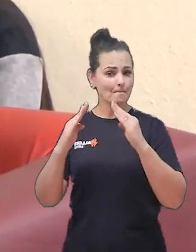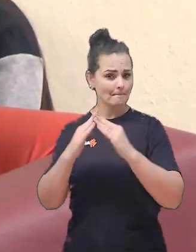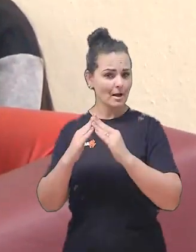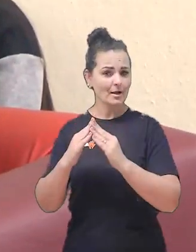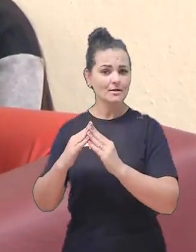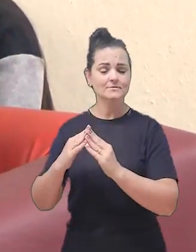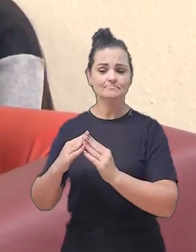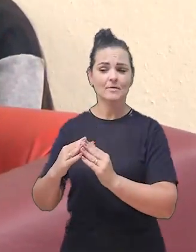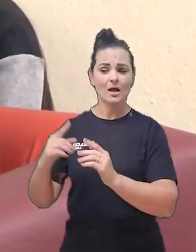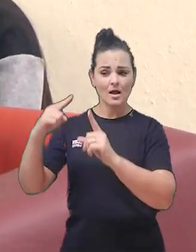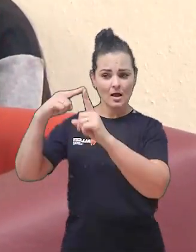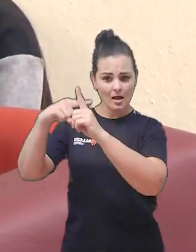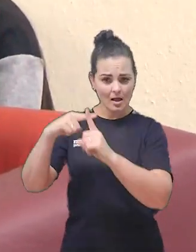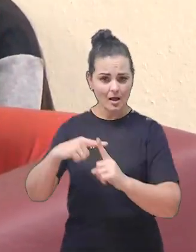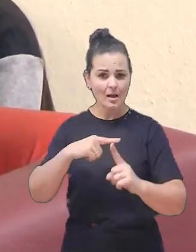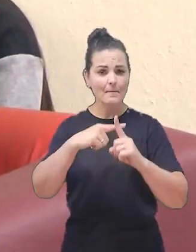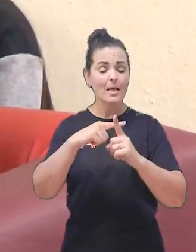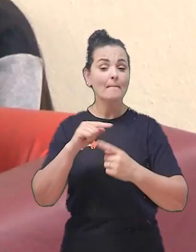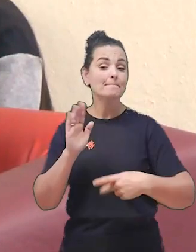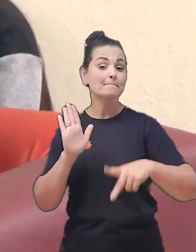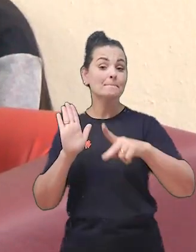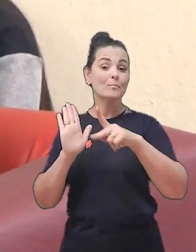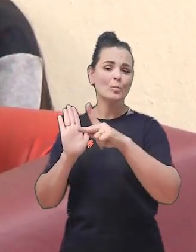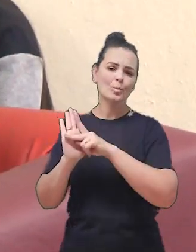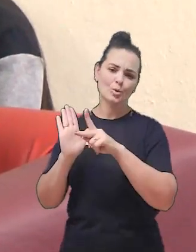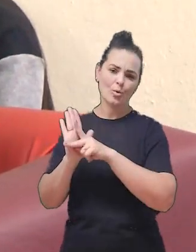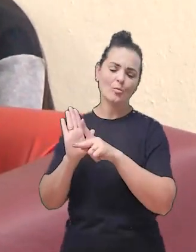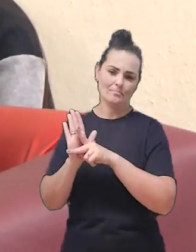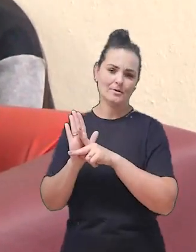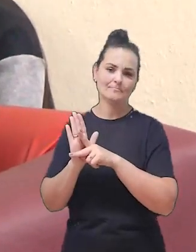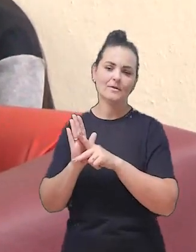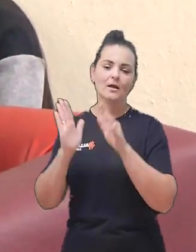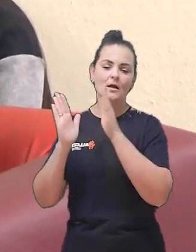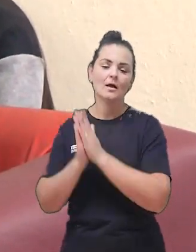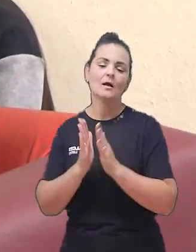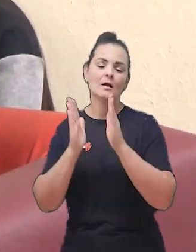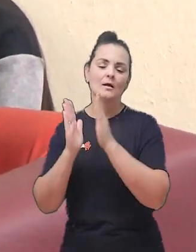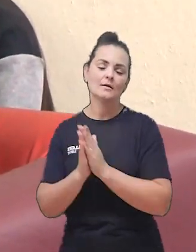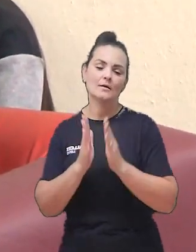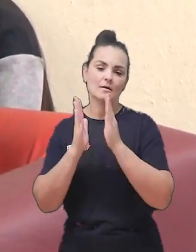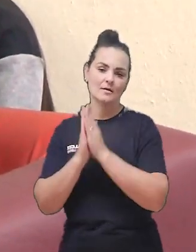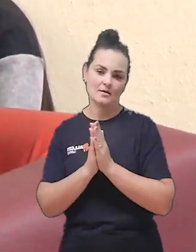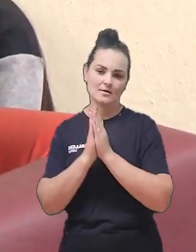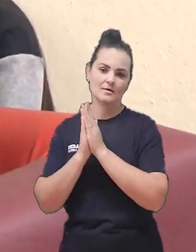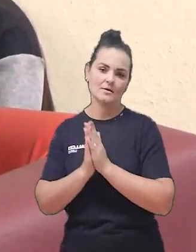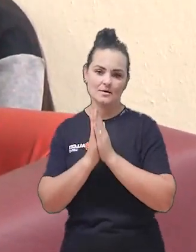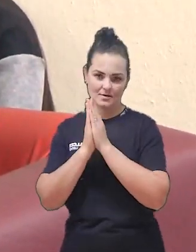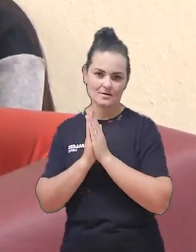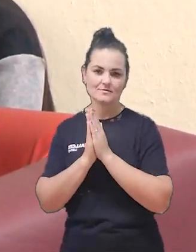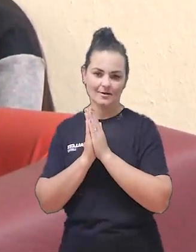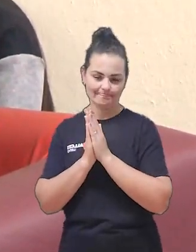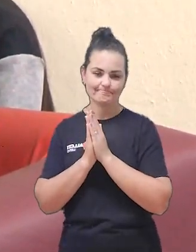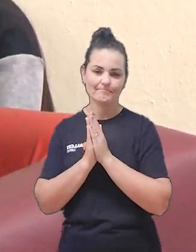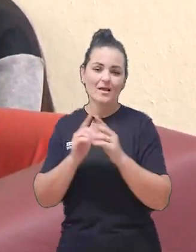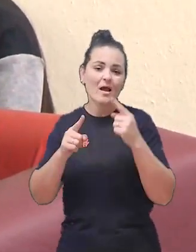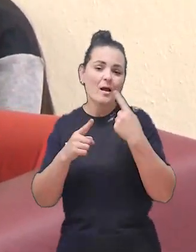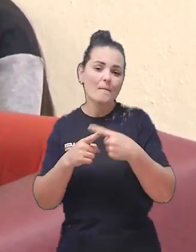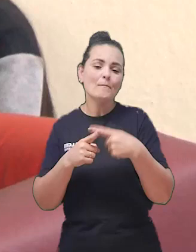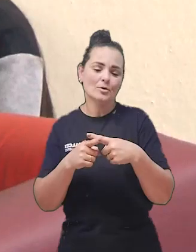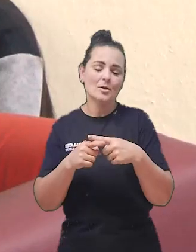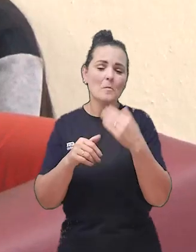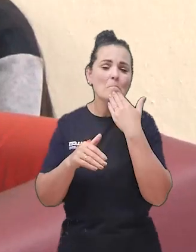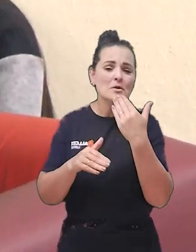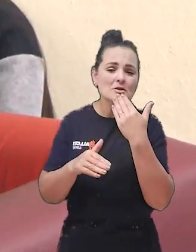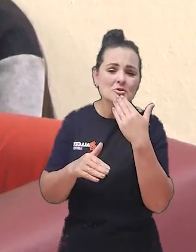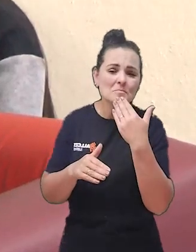solicitação nossa também, dessa comissão, e eu fui muito enfático nesse pedido da capela, porque era uma necessidade